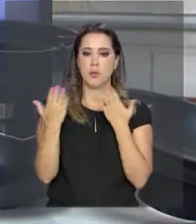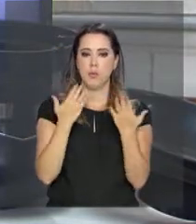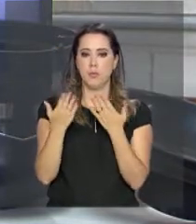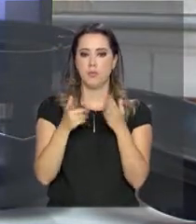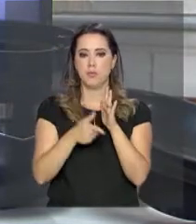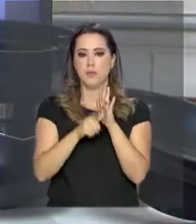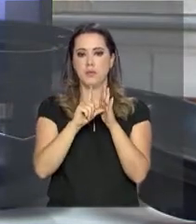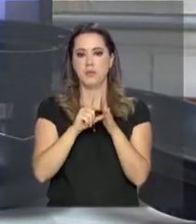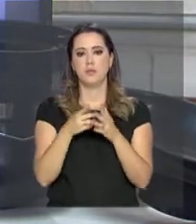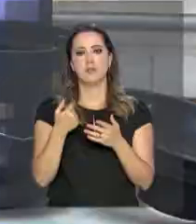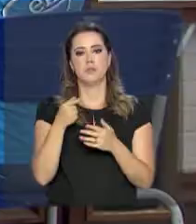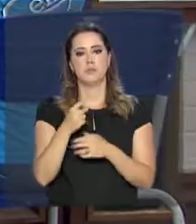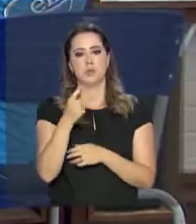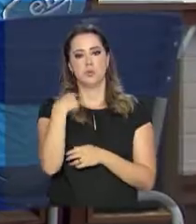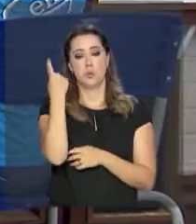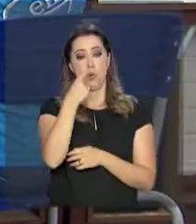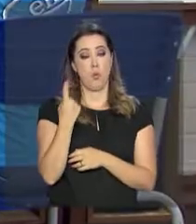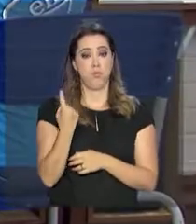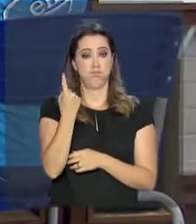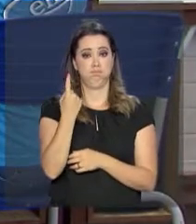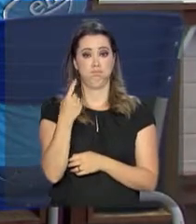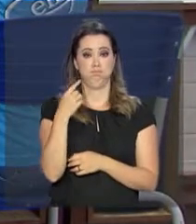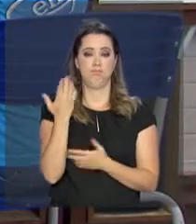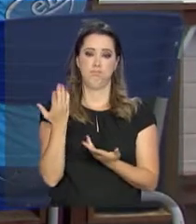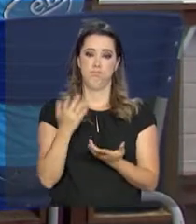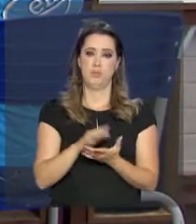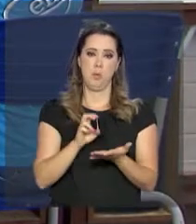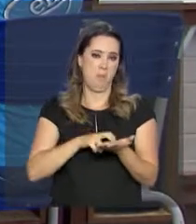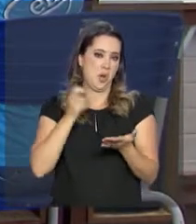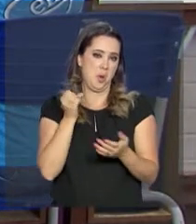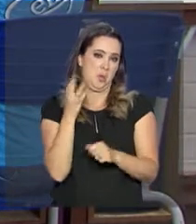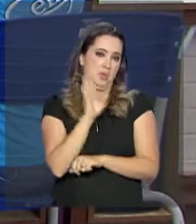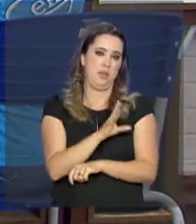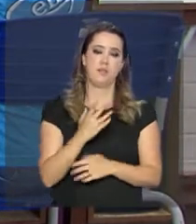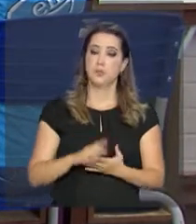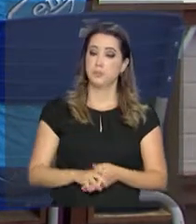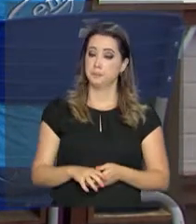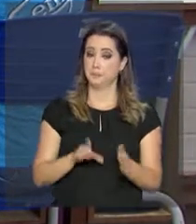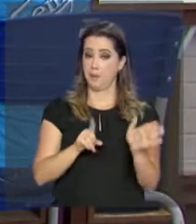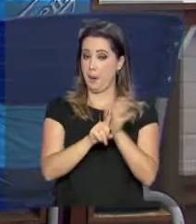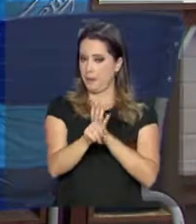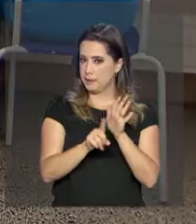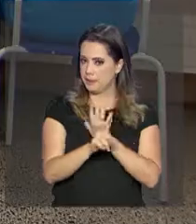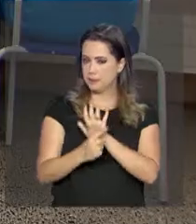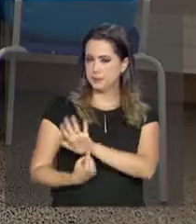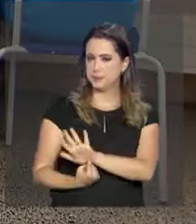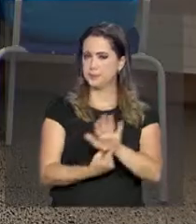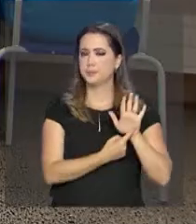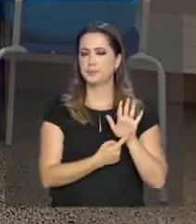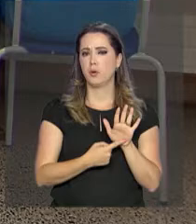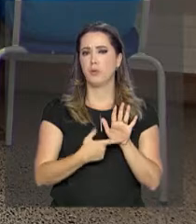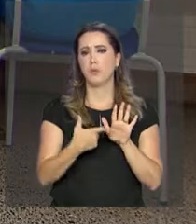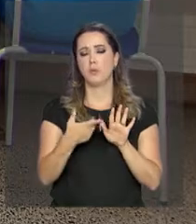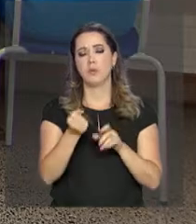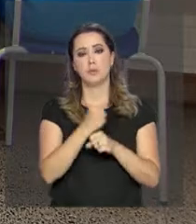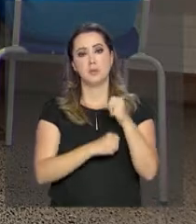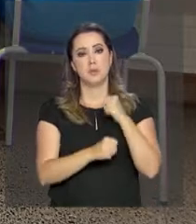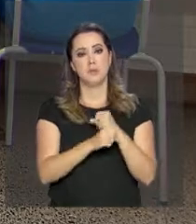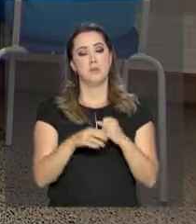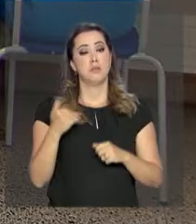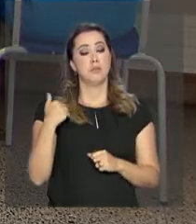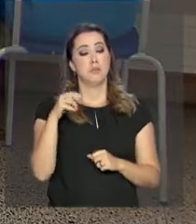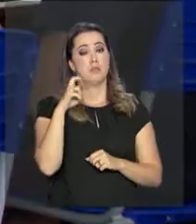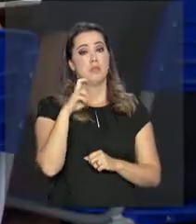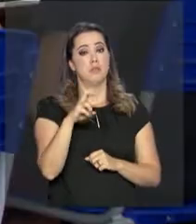na escola de um período são os dados do censo escolar de 2007 mostram que no ano passado mais de 585